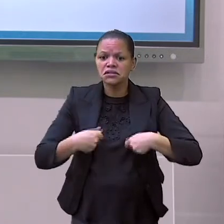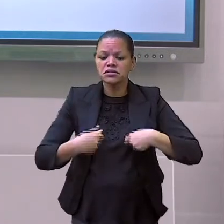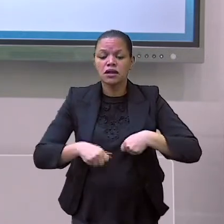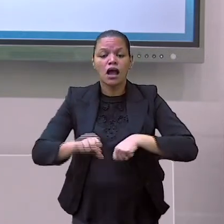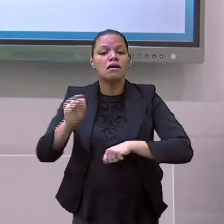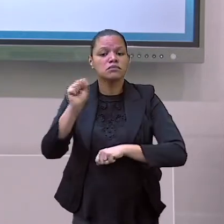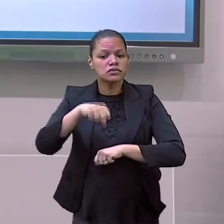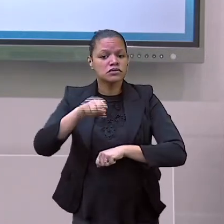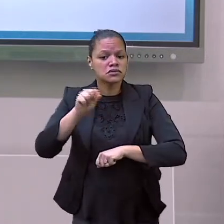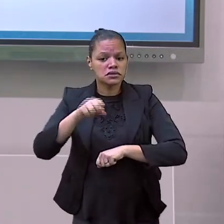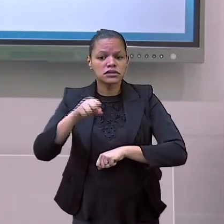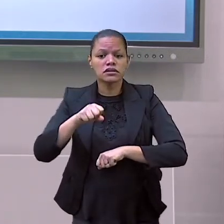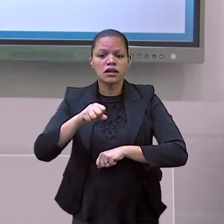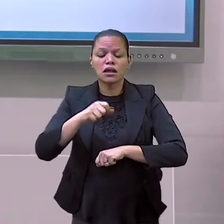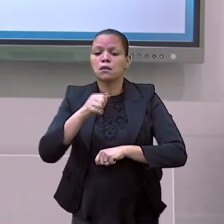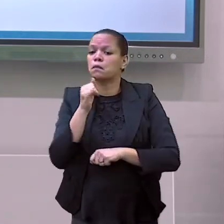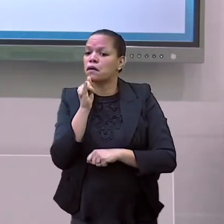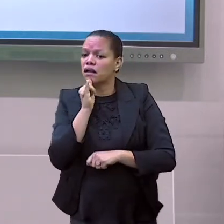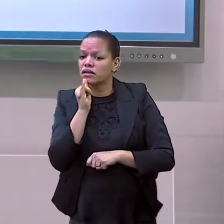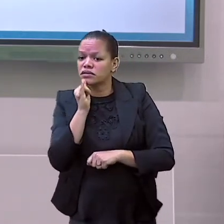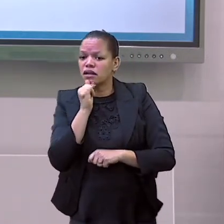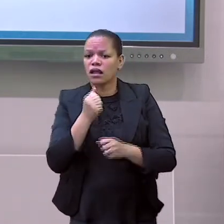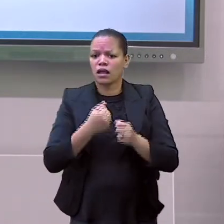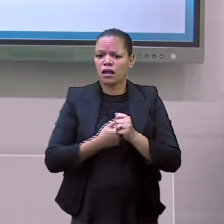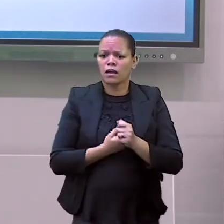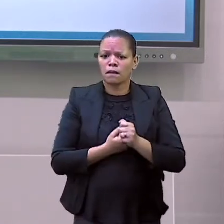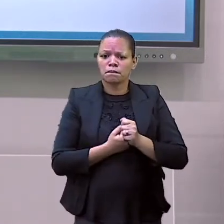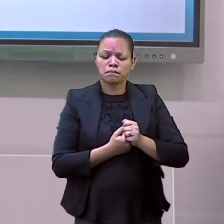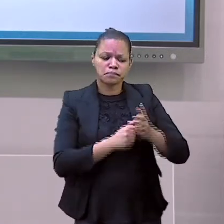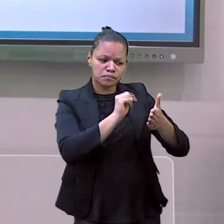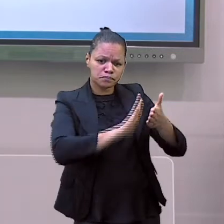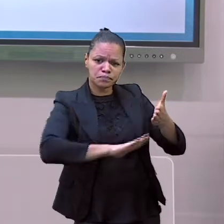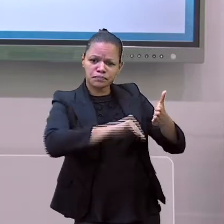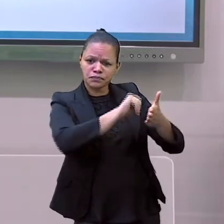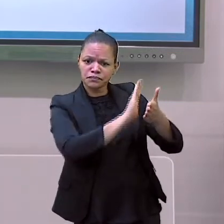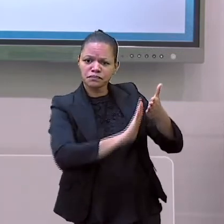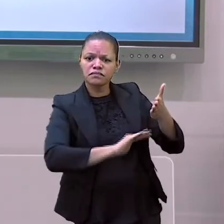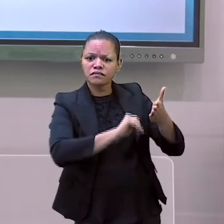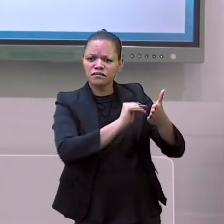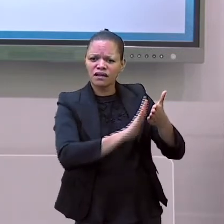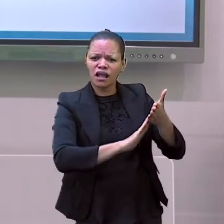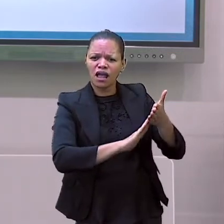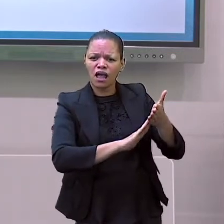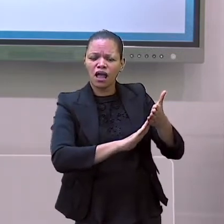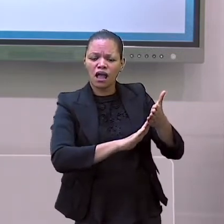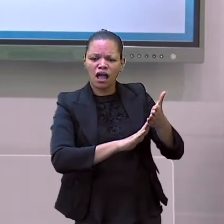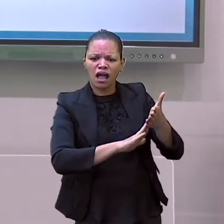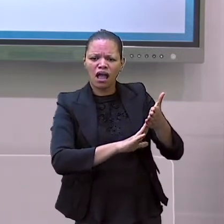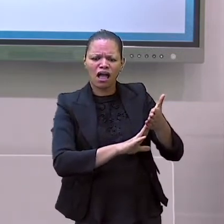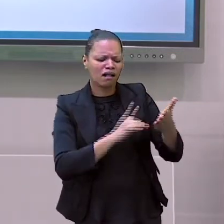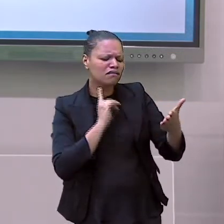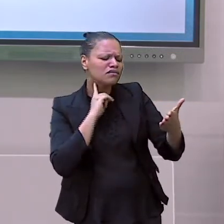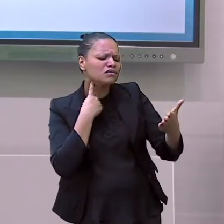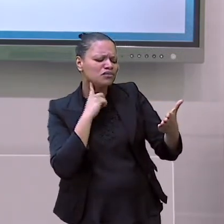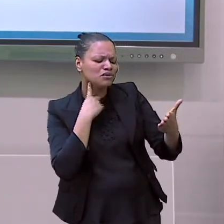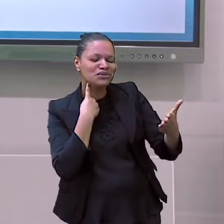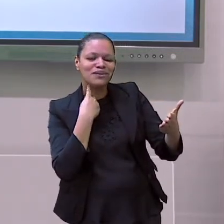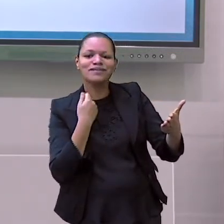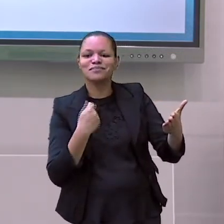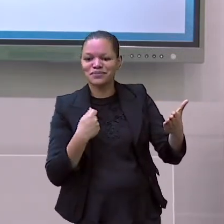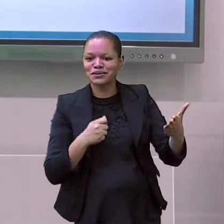você sujou a sua mão de tinta, para tirar aquele primeiro momento, tirar o grosso, é bom, mas depois para fazer